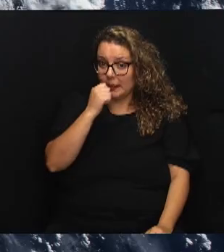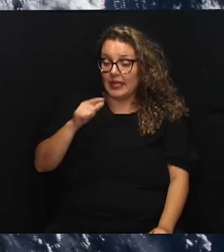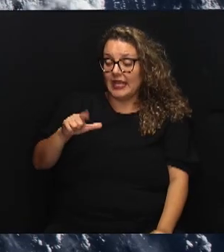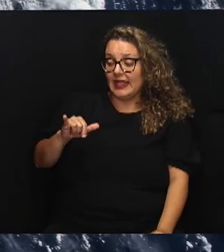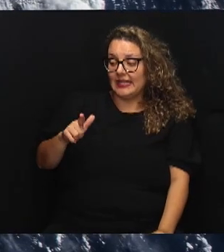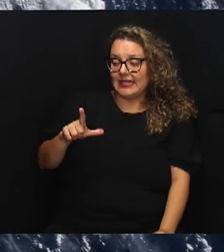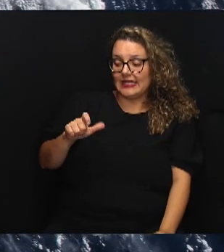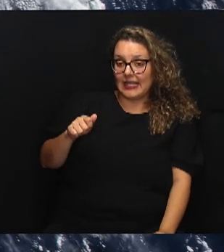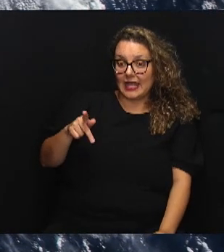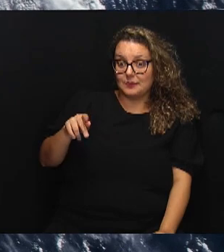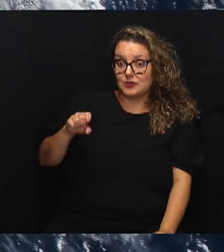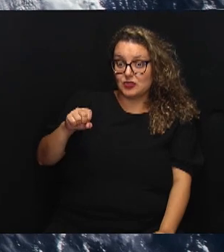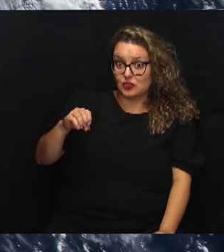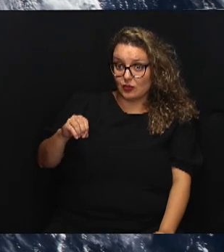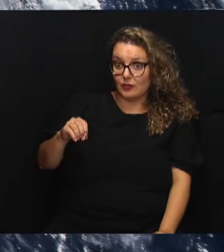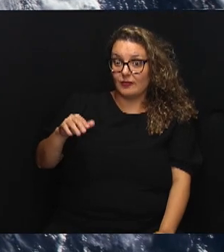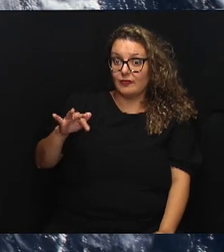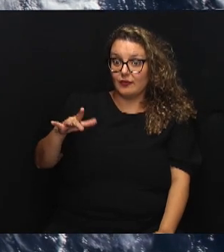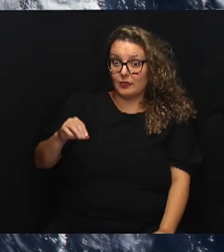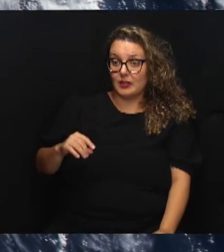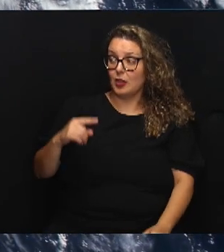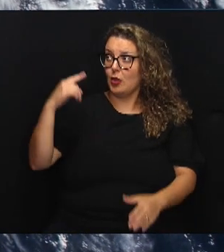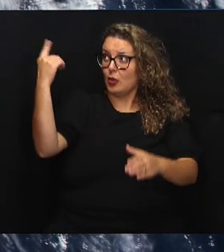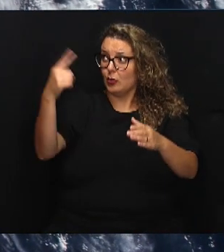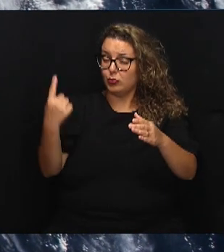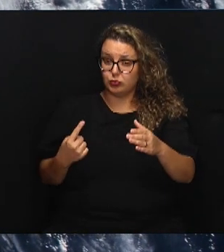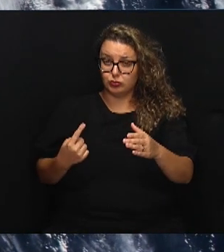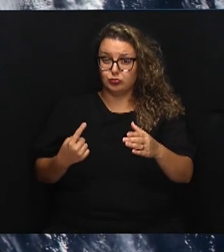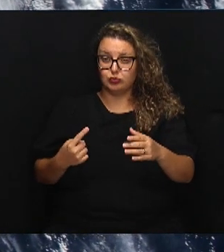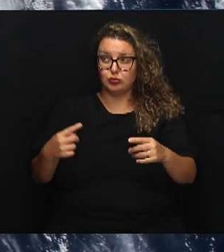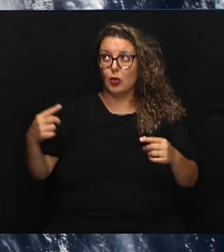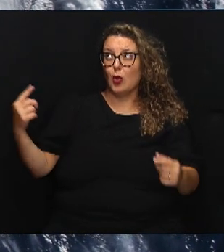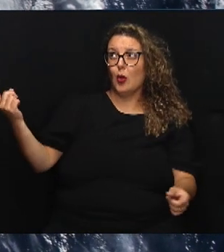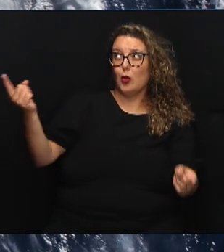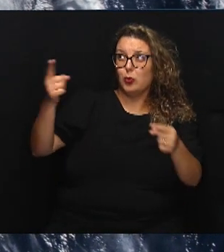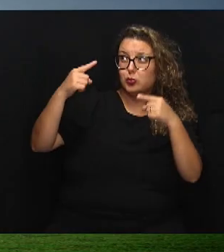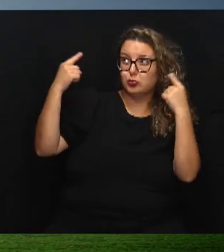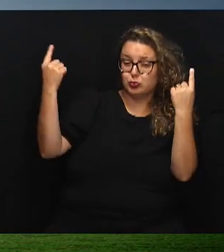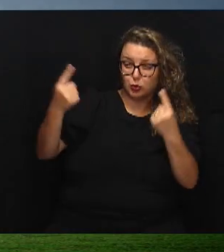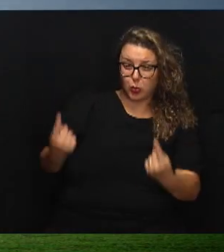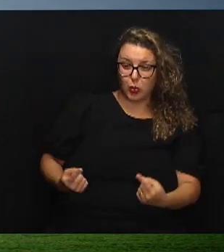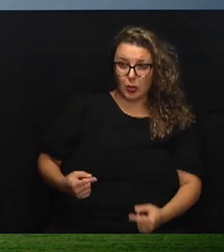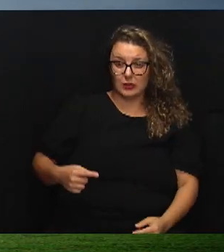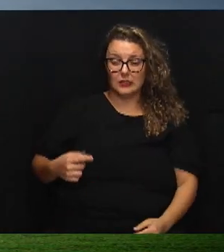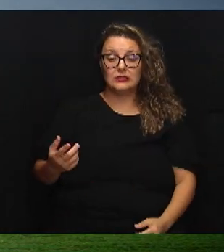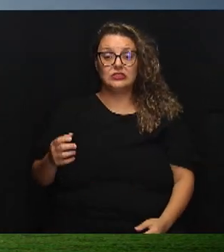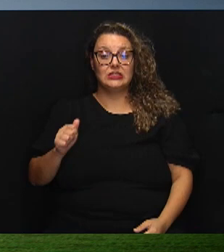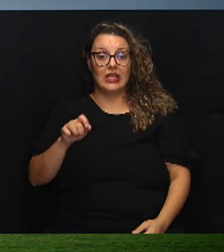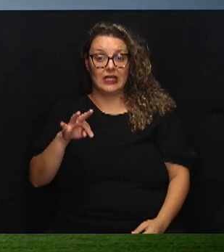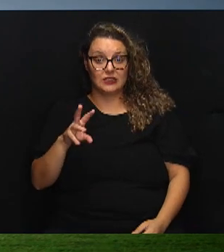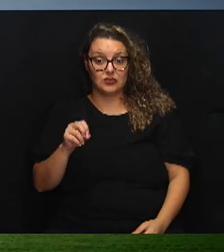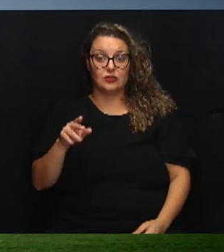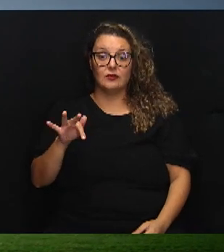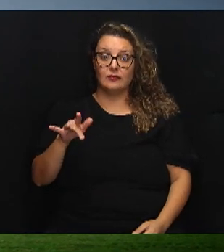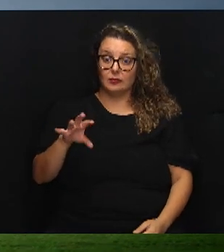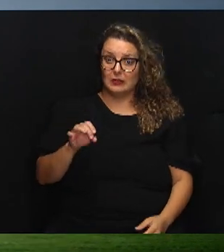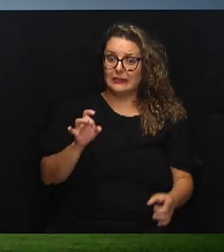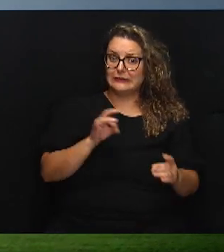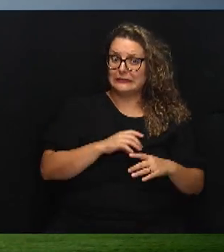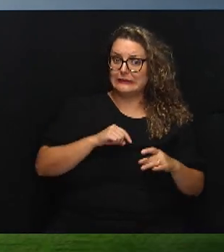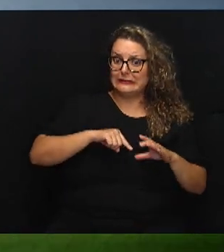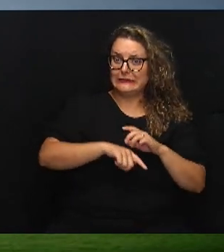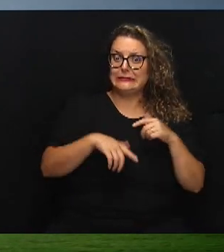fobia. Lilapsofobia se refere ao medo de tornados e furacões. Muitas pessoas que sofrem de